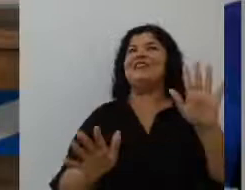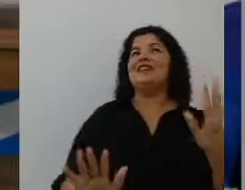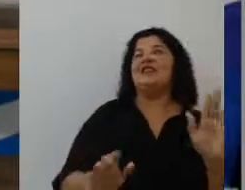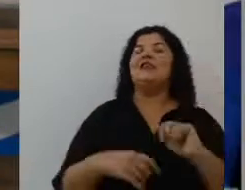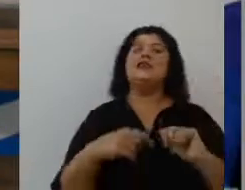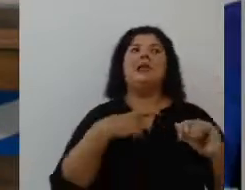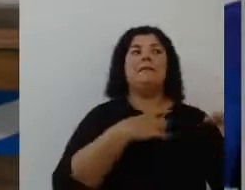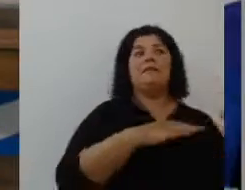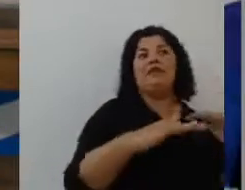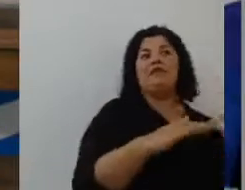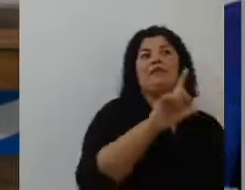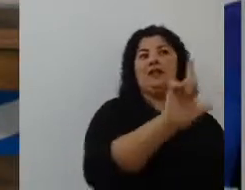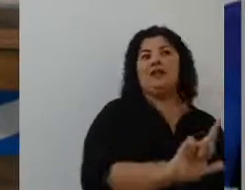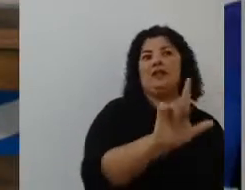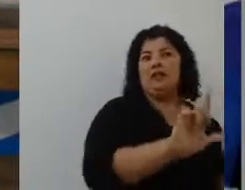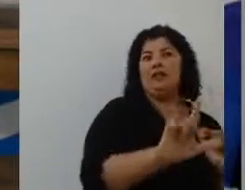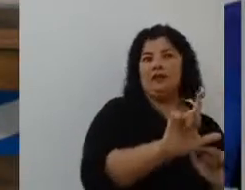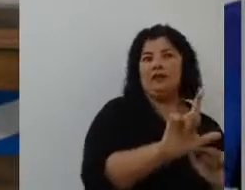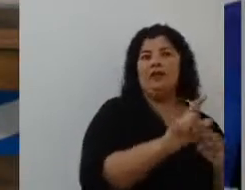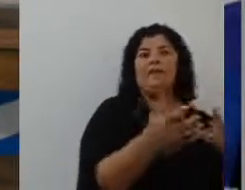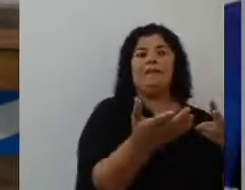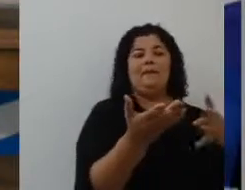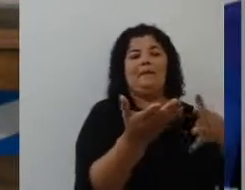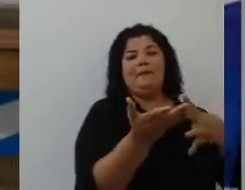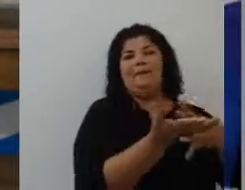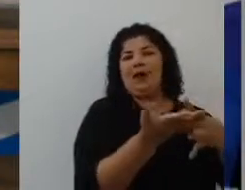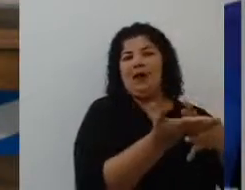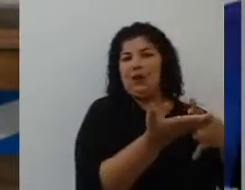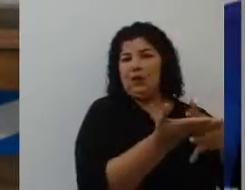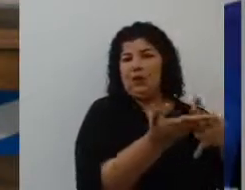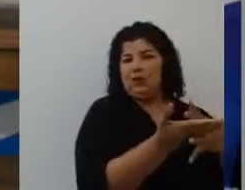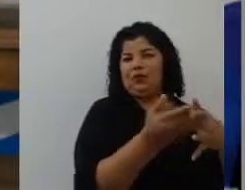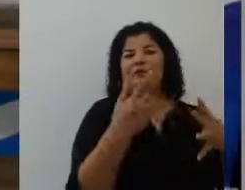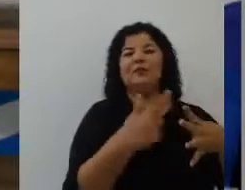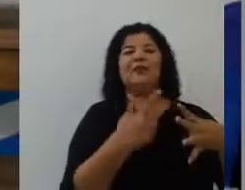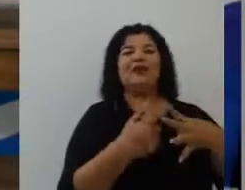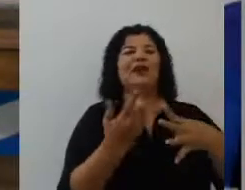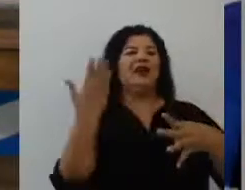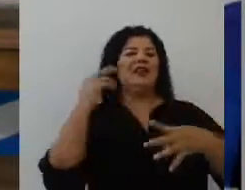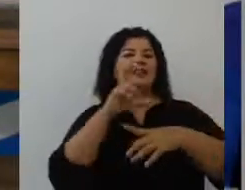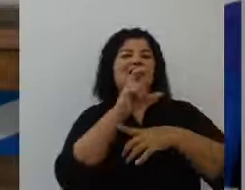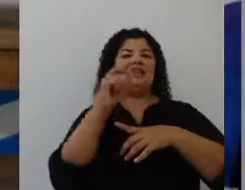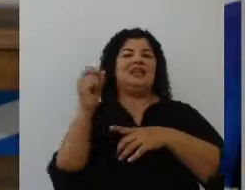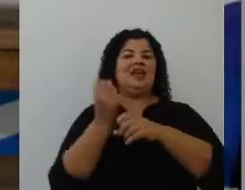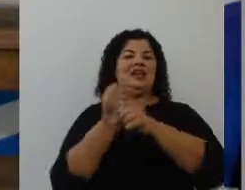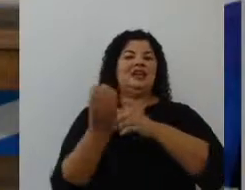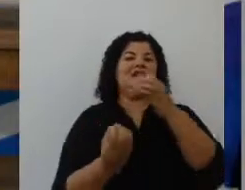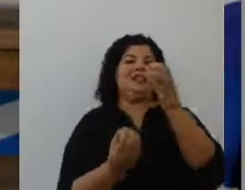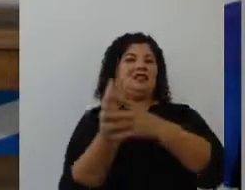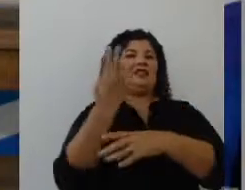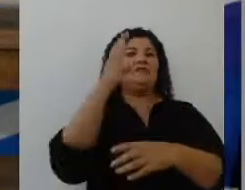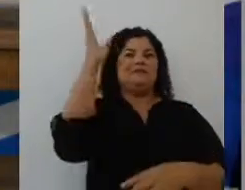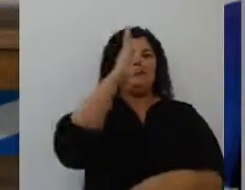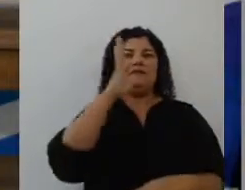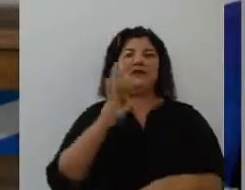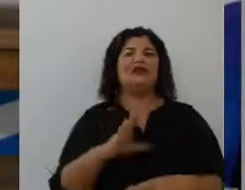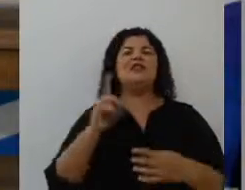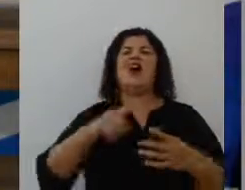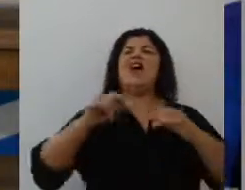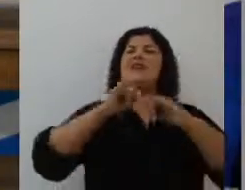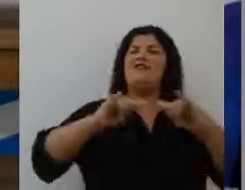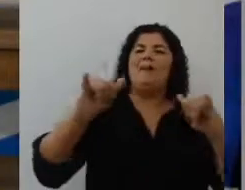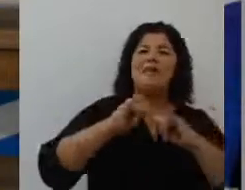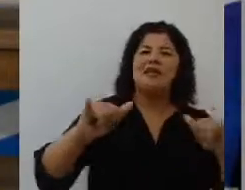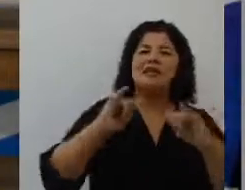os movimentos estéticos. O barroco, porque o quinhentismo não é uma escola literária, né? O quinhentismo é apenas a literatura de informação,